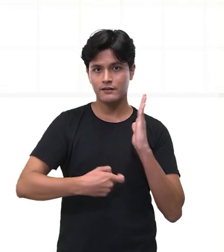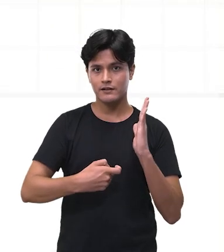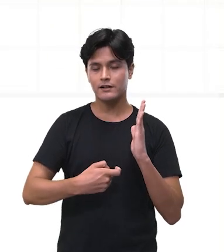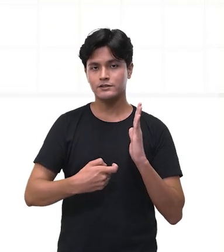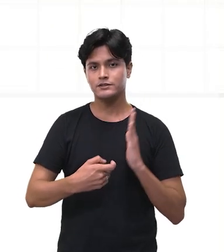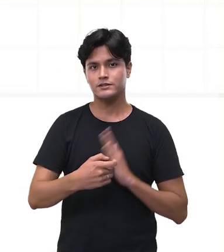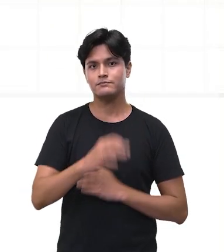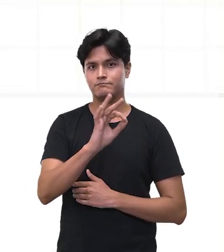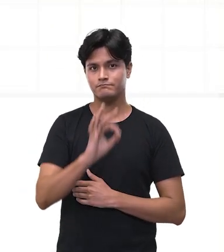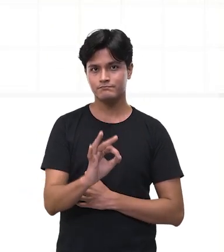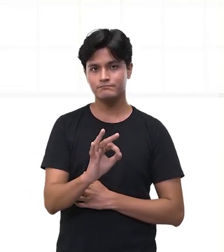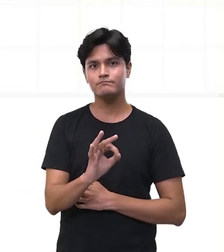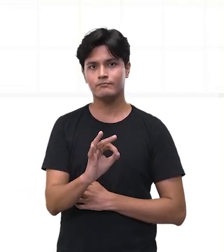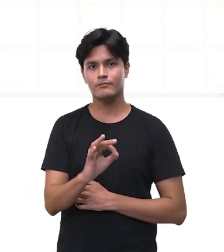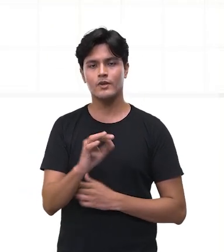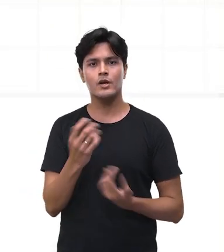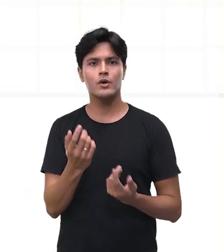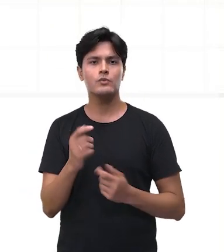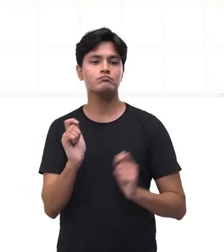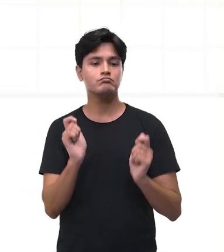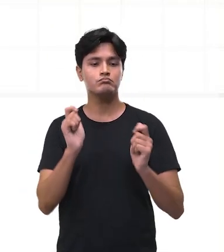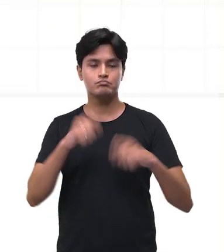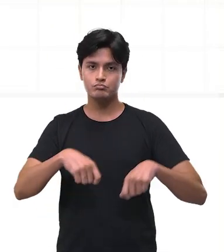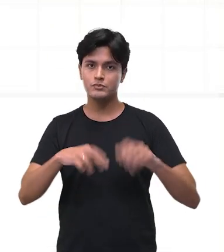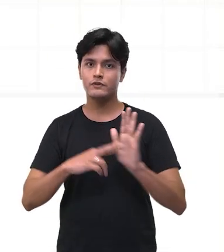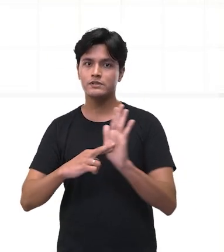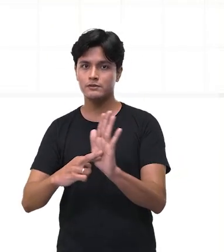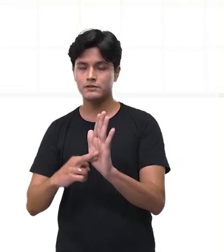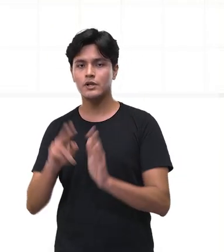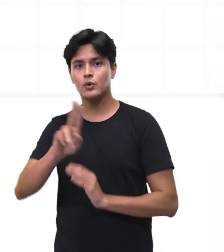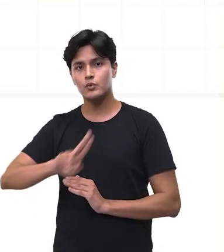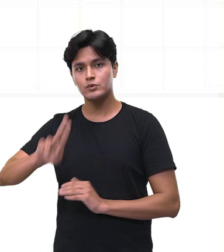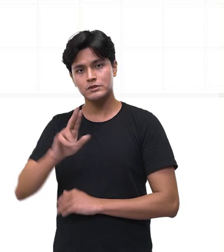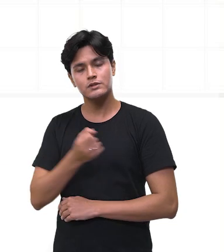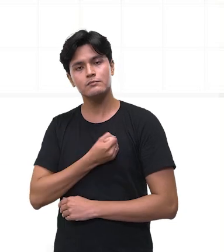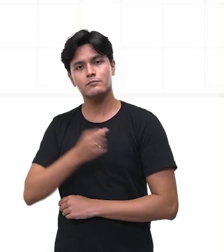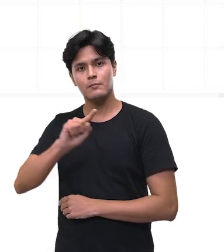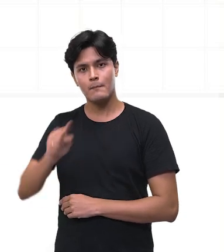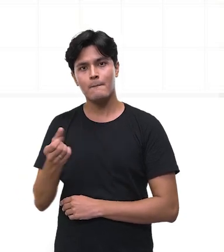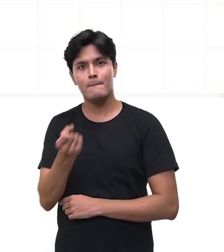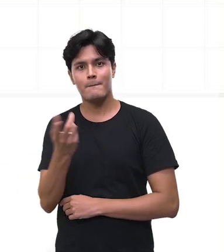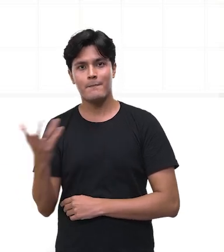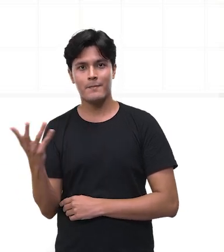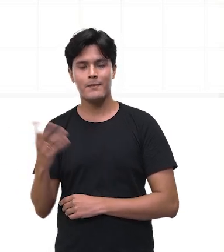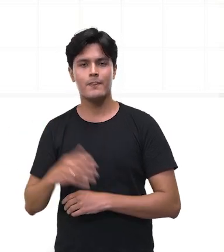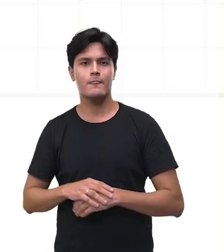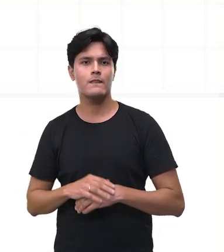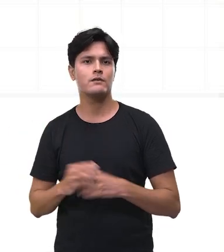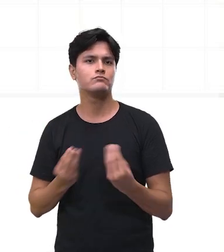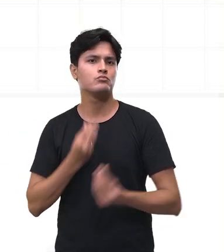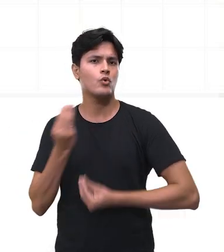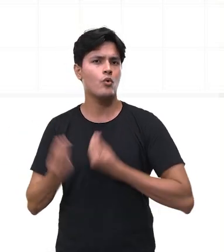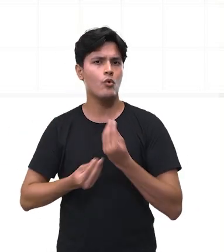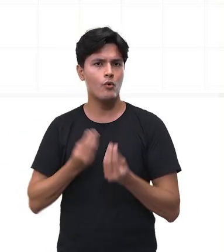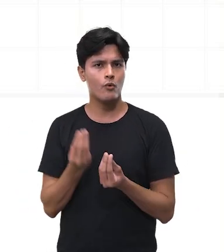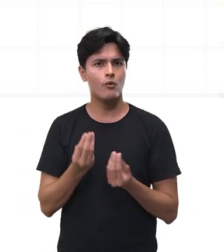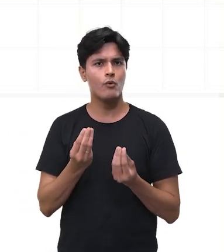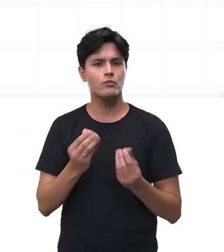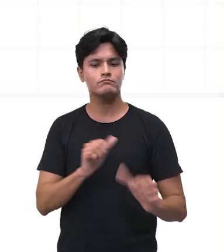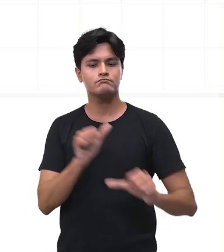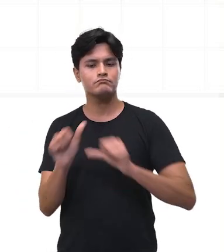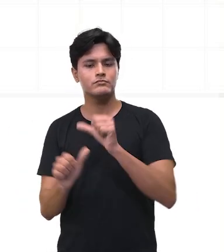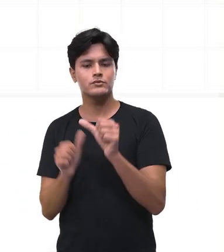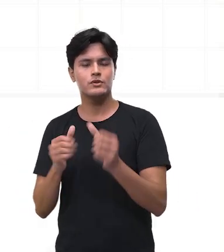E essa taxa eu consigo representá-la na forma decimal. Como é que eu vou representar na forma decimal? A